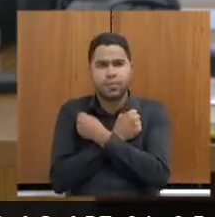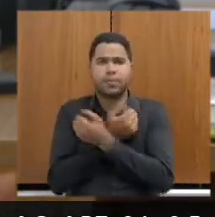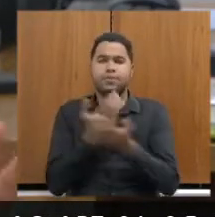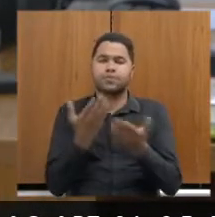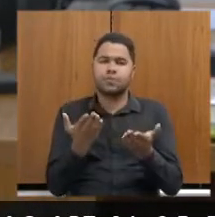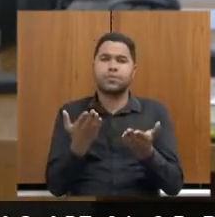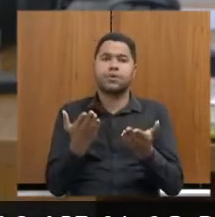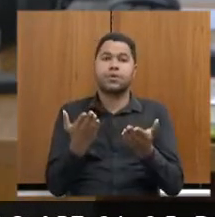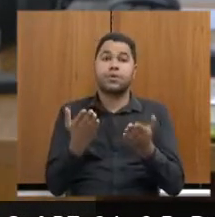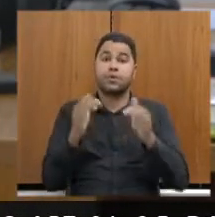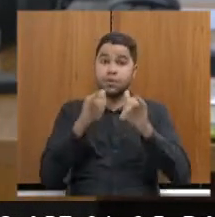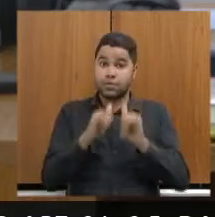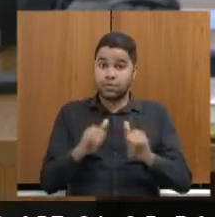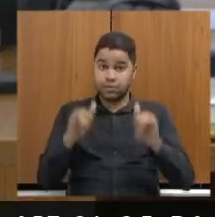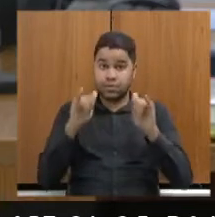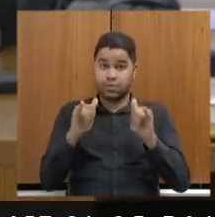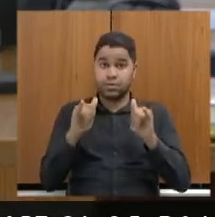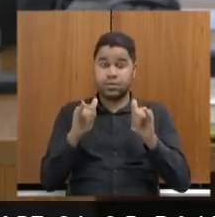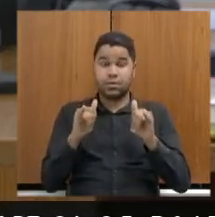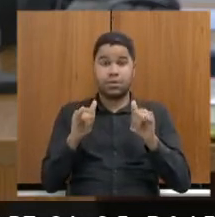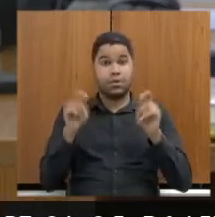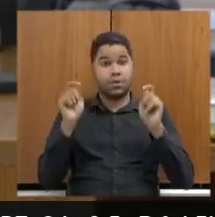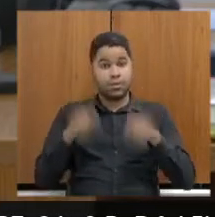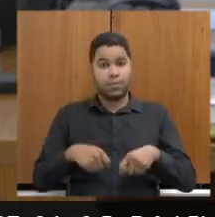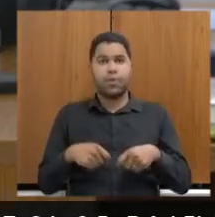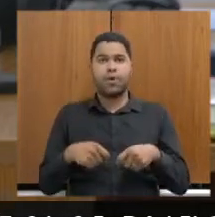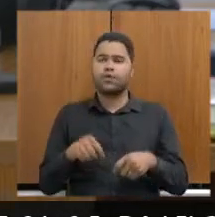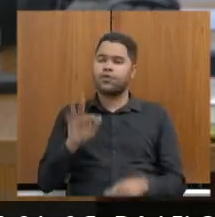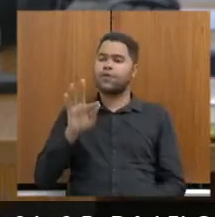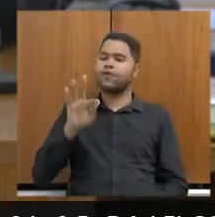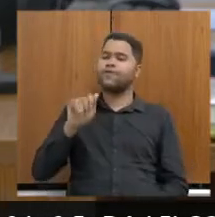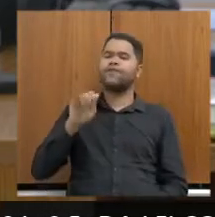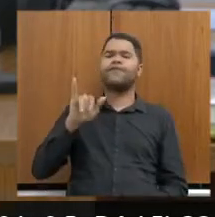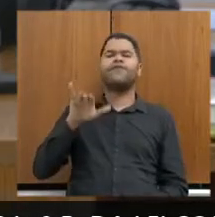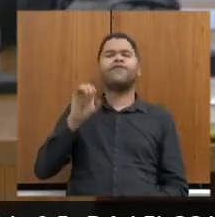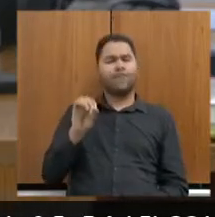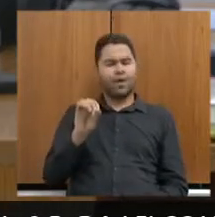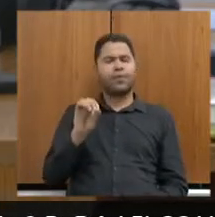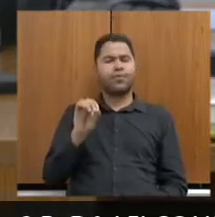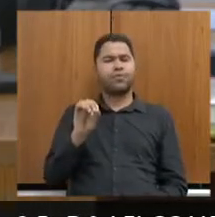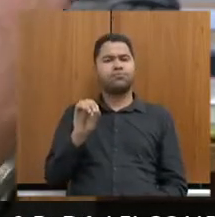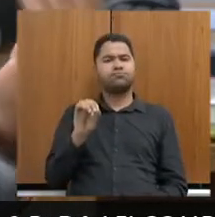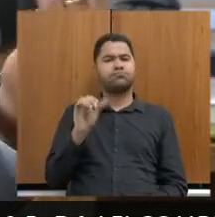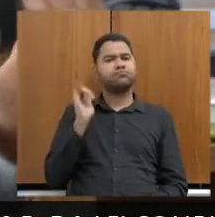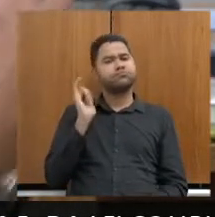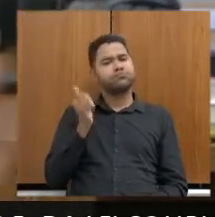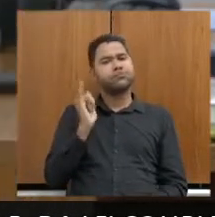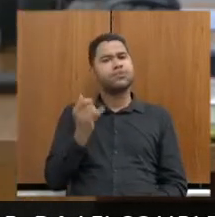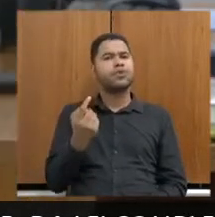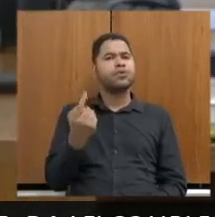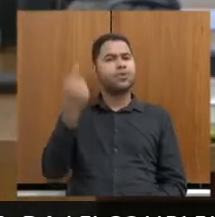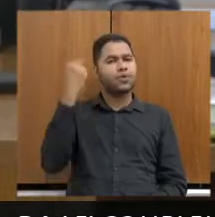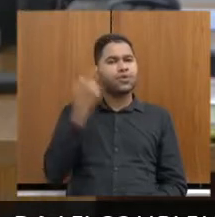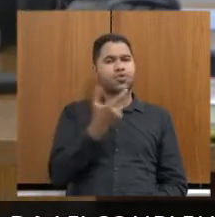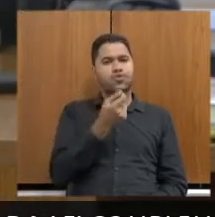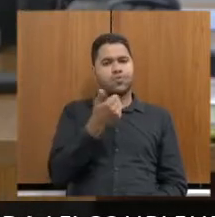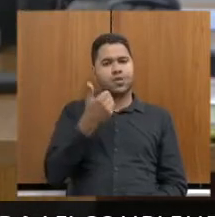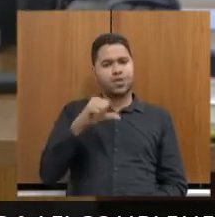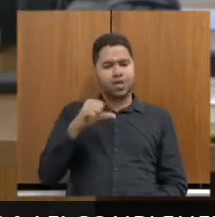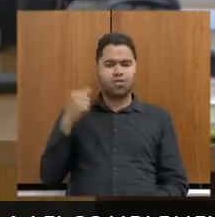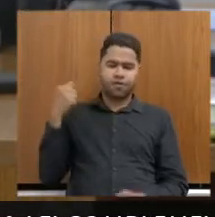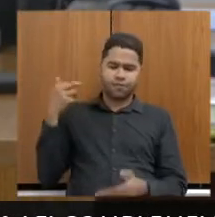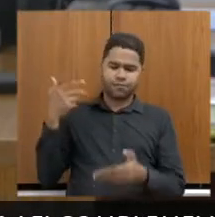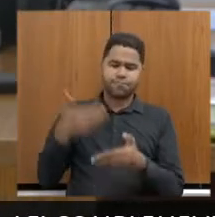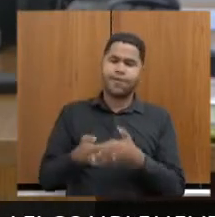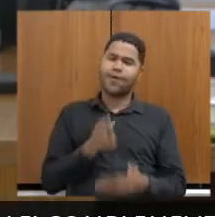você e vou te dizer Fábio eu posso te tratar de Fábio que eu e um relato aqui que desde 2019 nós não